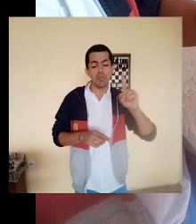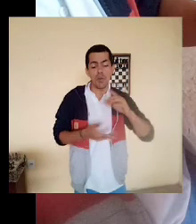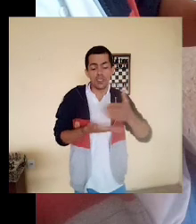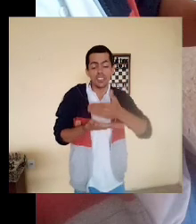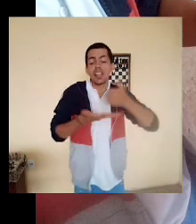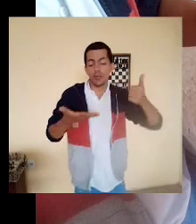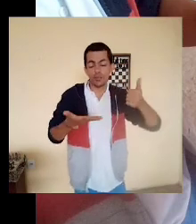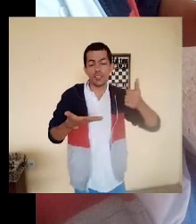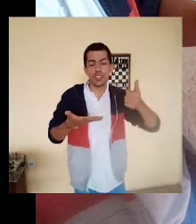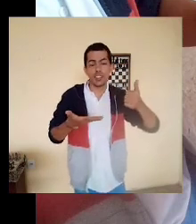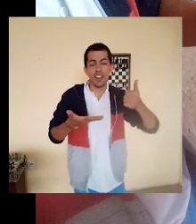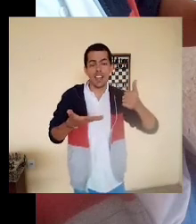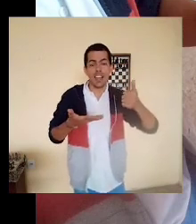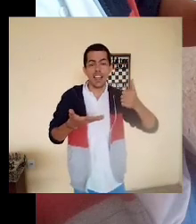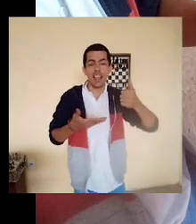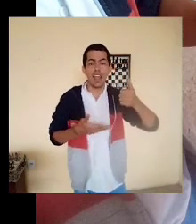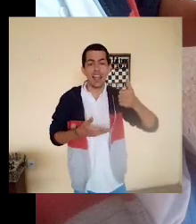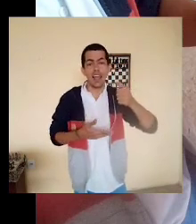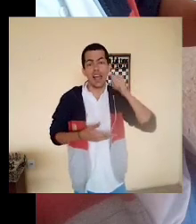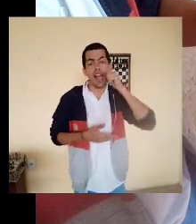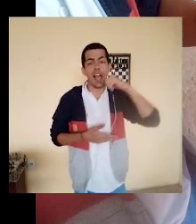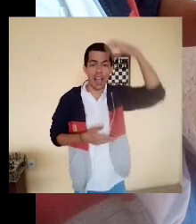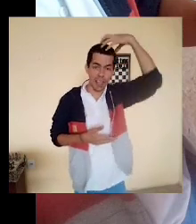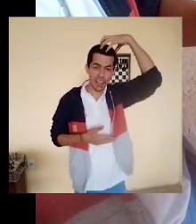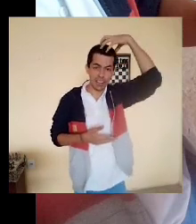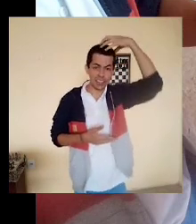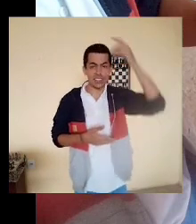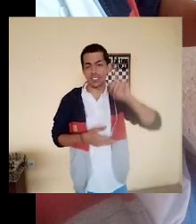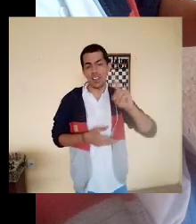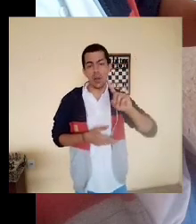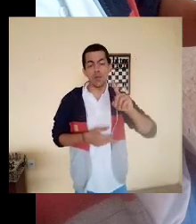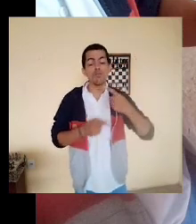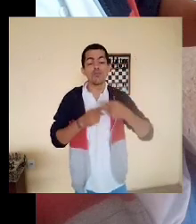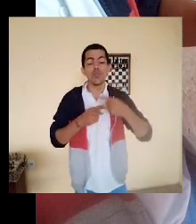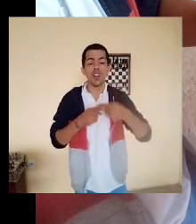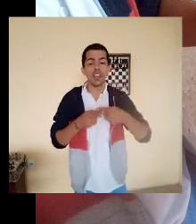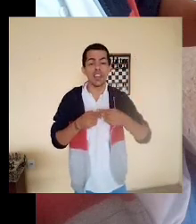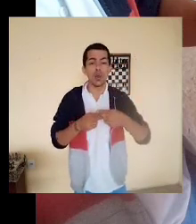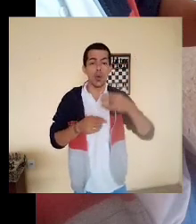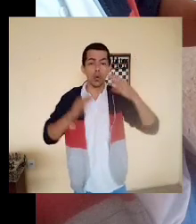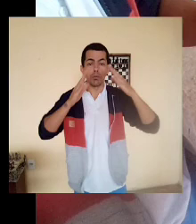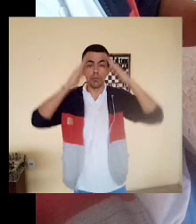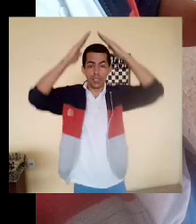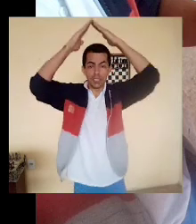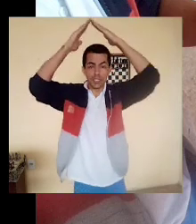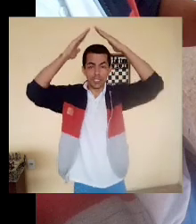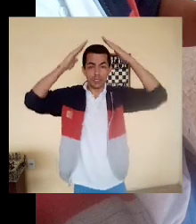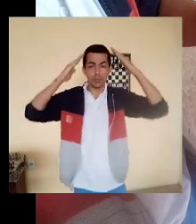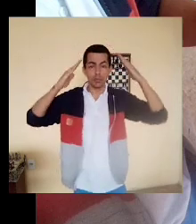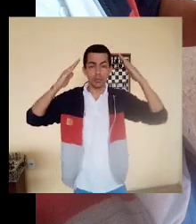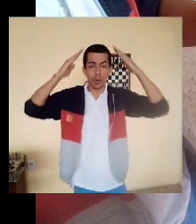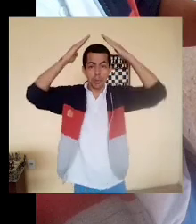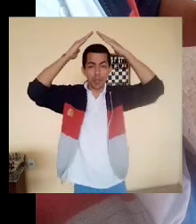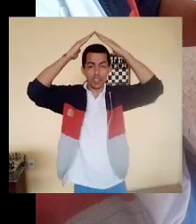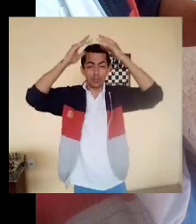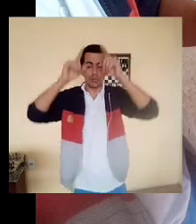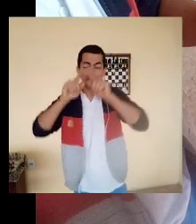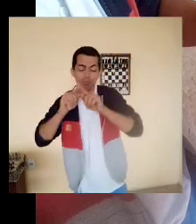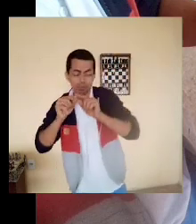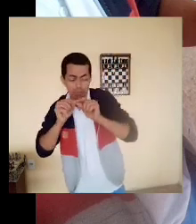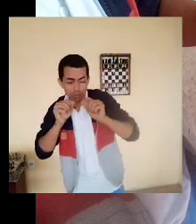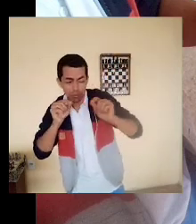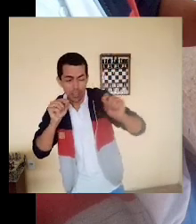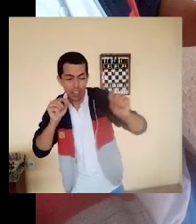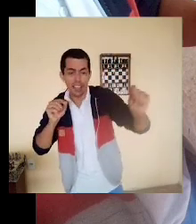está na mesma diagonal da rainha, né? Então, o bispo, ele, estando na diagonal da